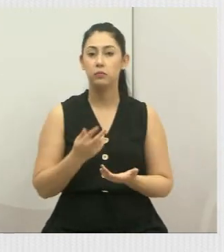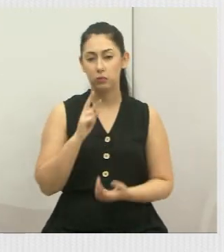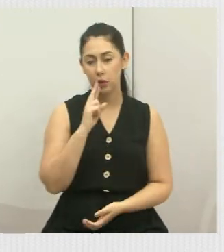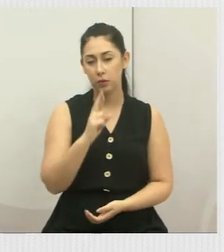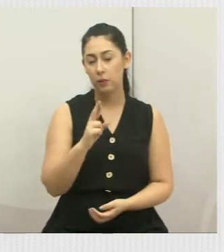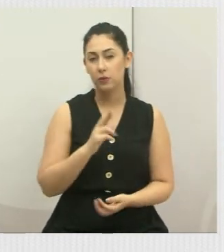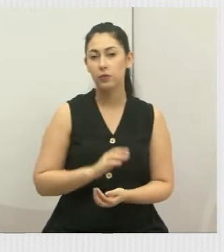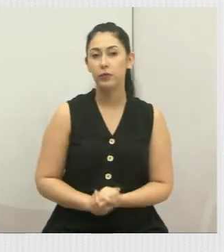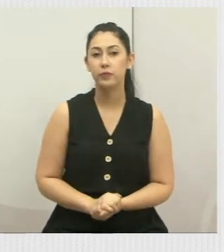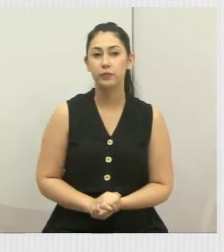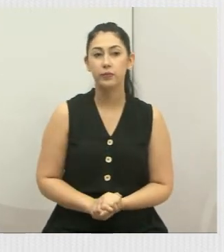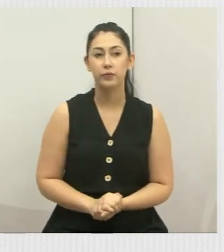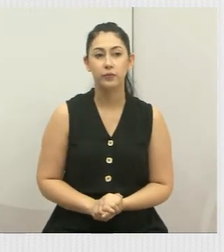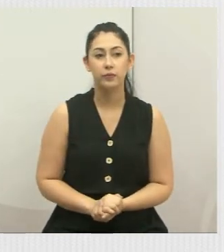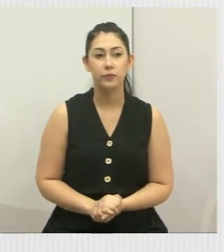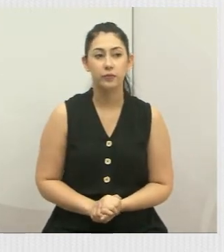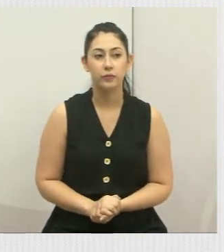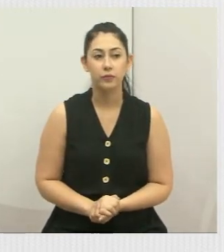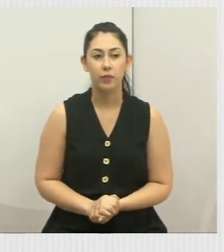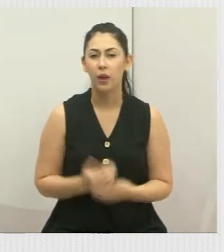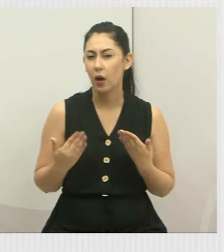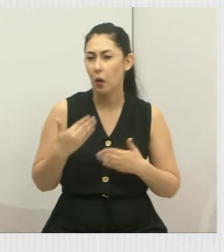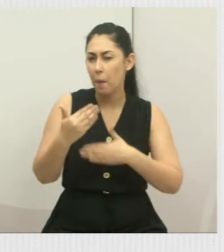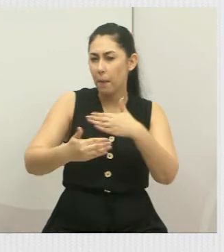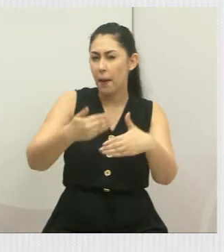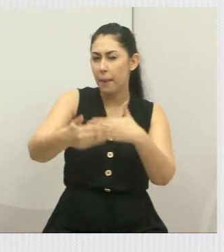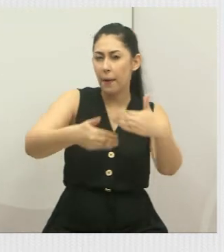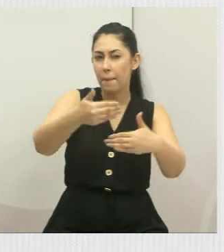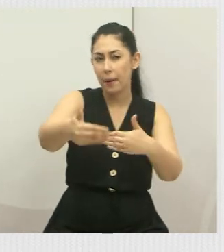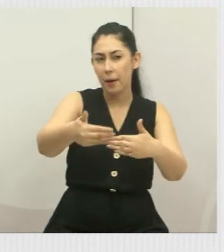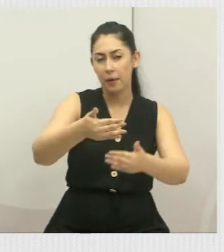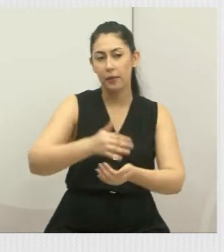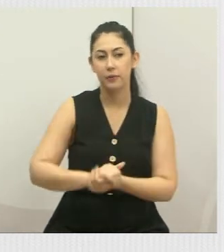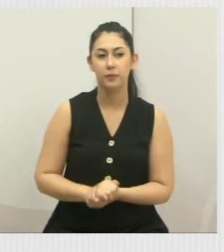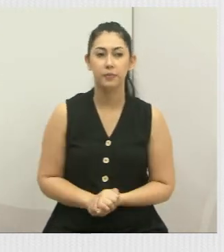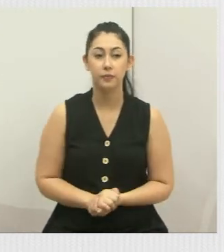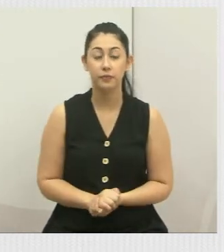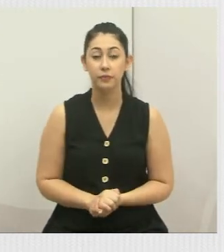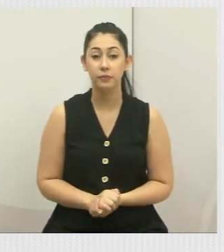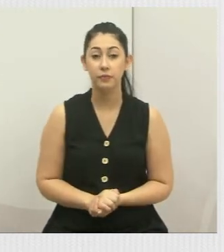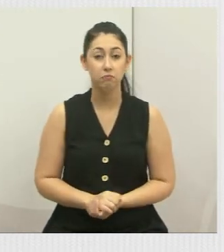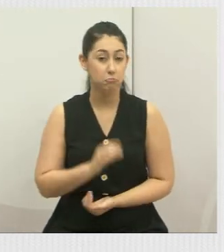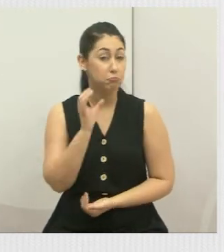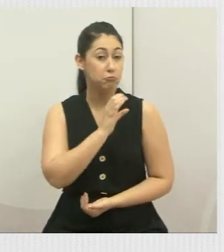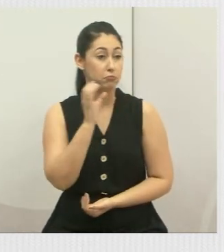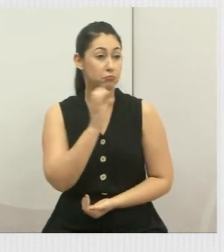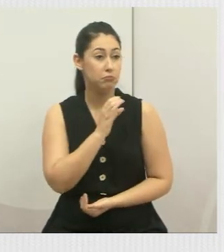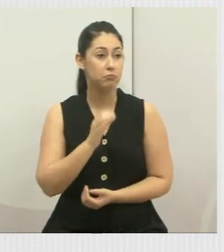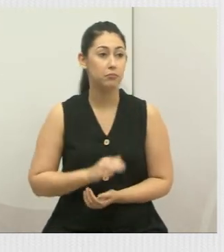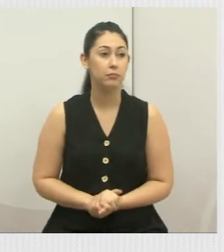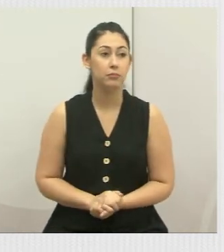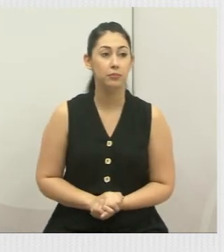ótimo. Tá bom? Eu vou começar a pular agora algumas questões para a gente agilizar um pouquinho.